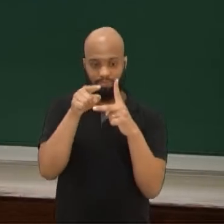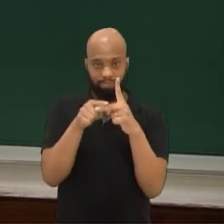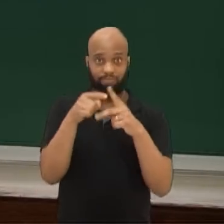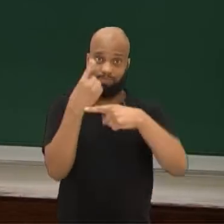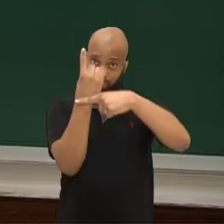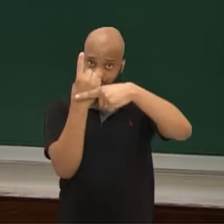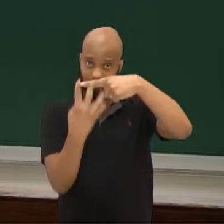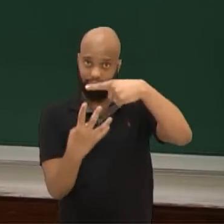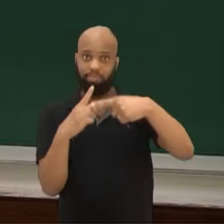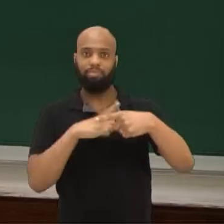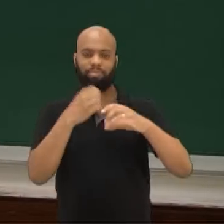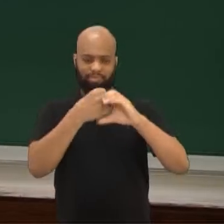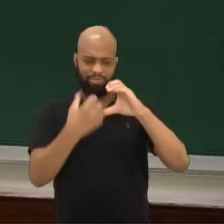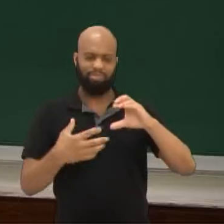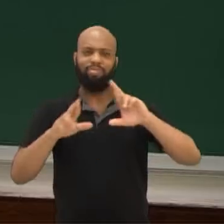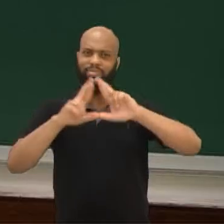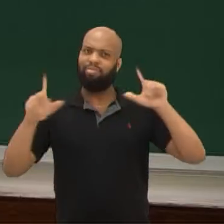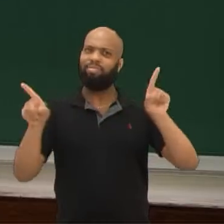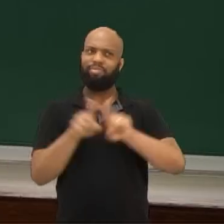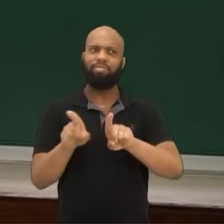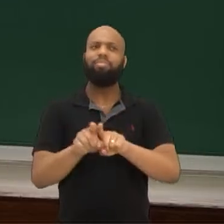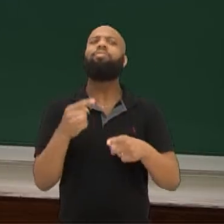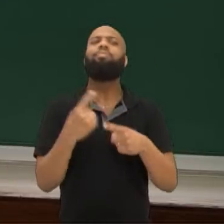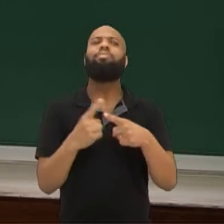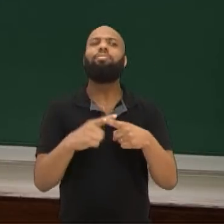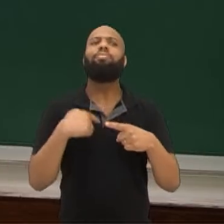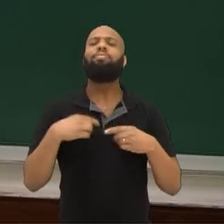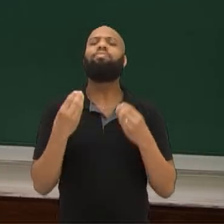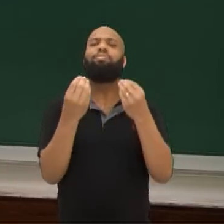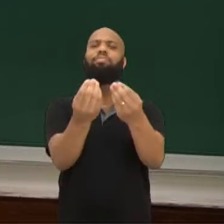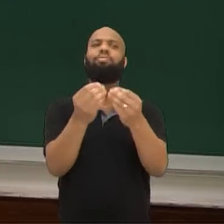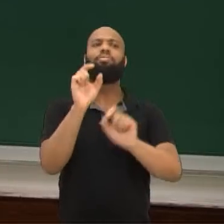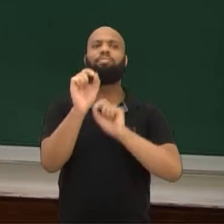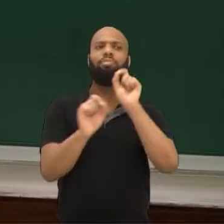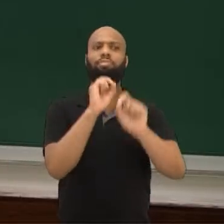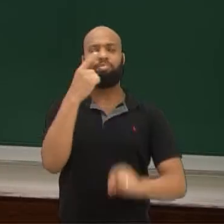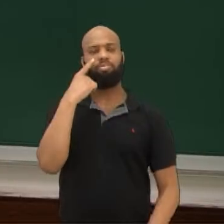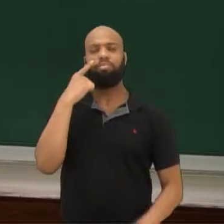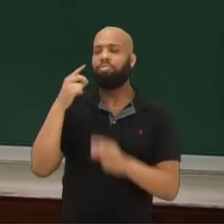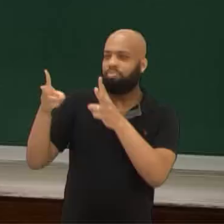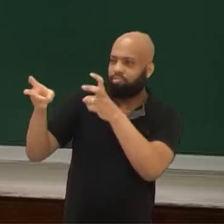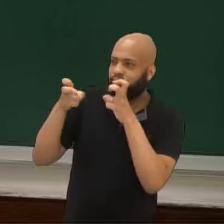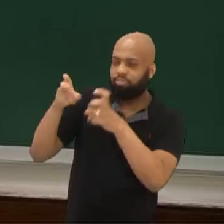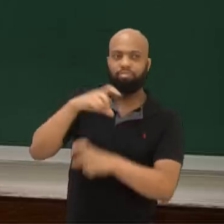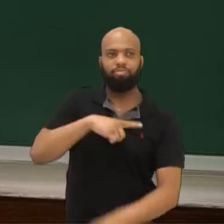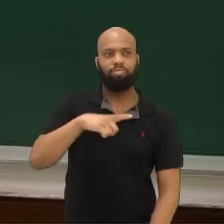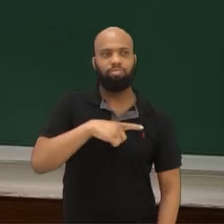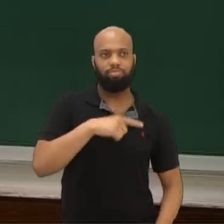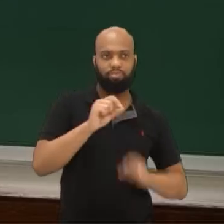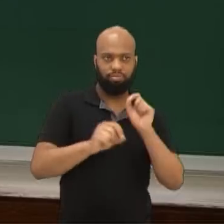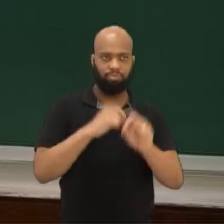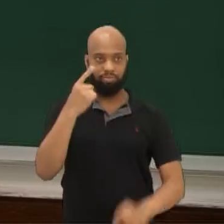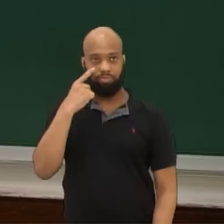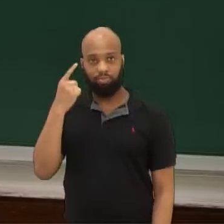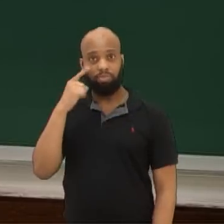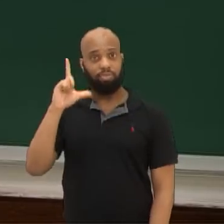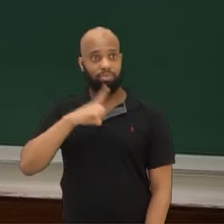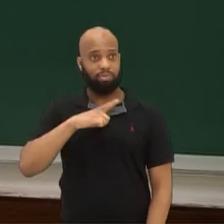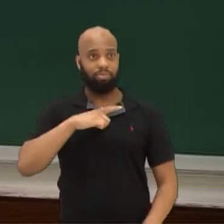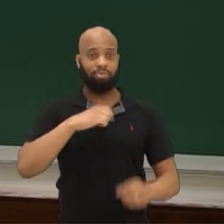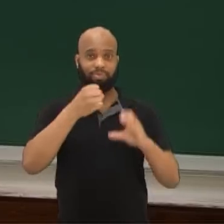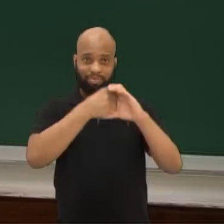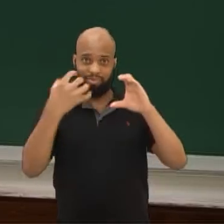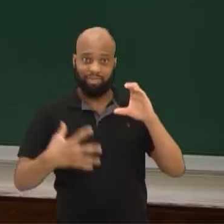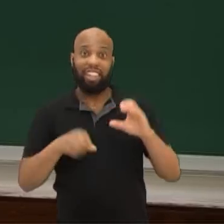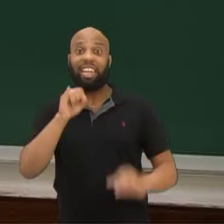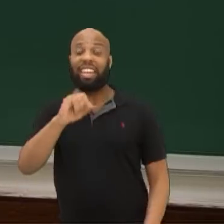que tem uma característica um pouco diferente também. O que a professora colocou aqui para vocês? Observem aqui, ó. Olha uma característica bem